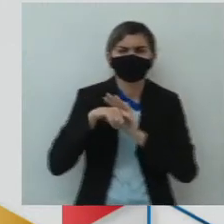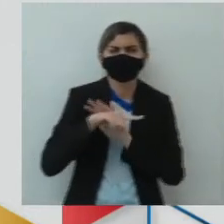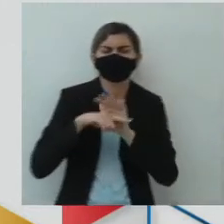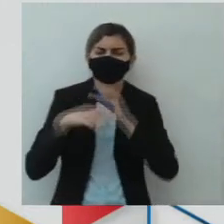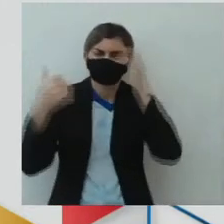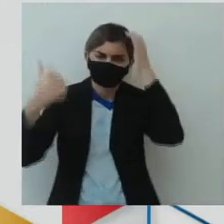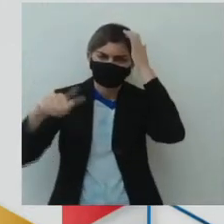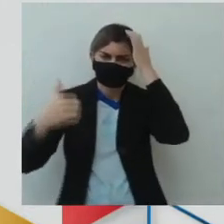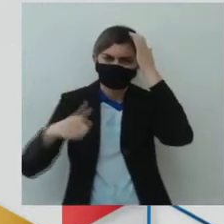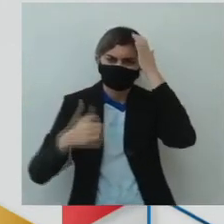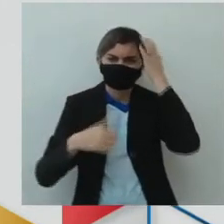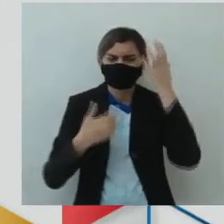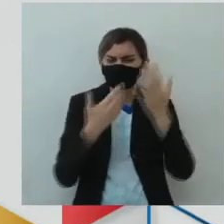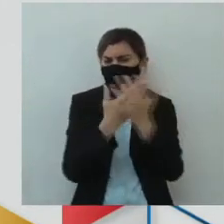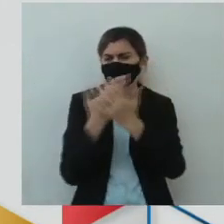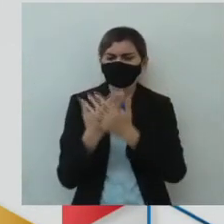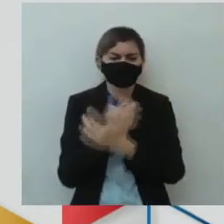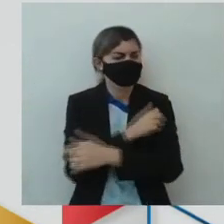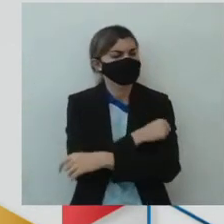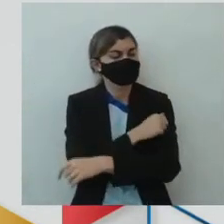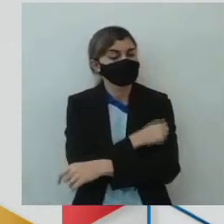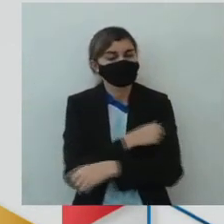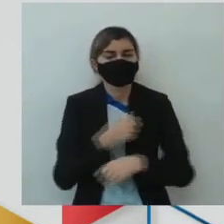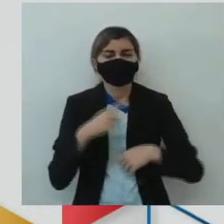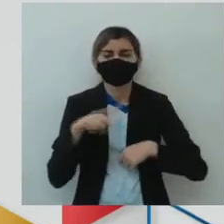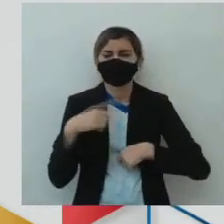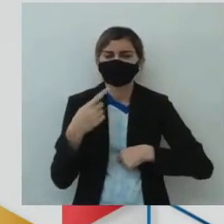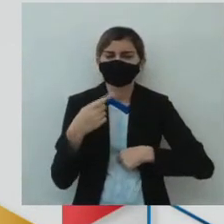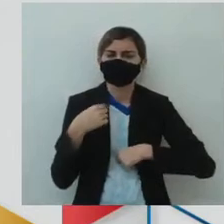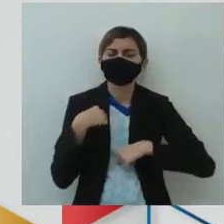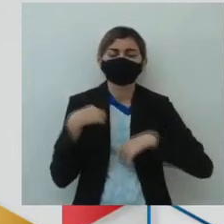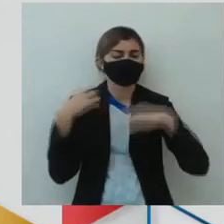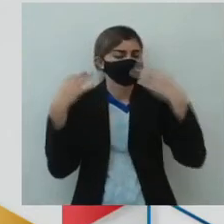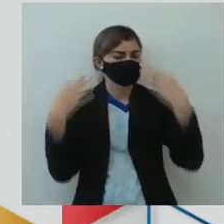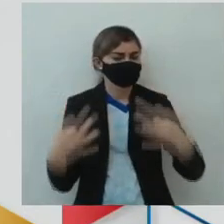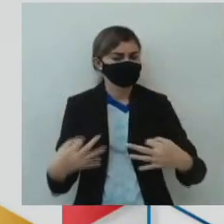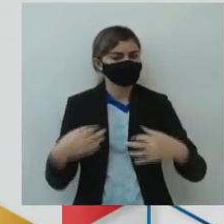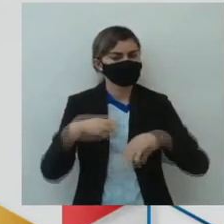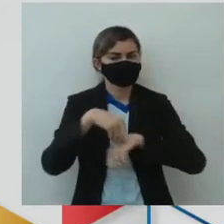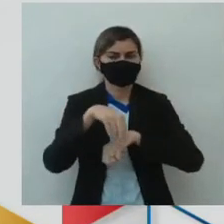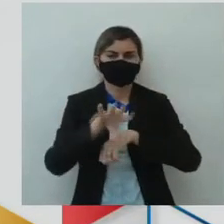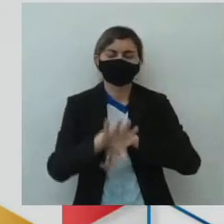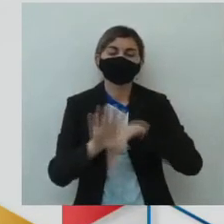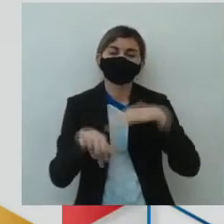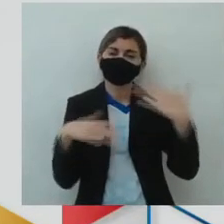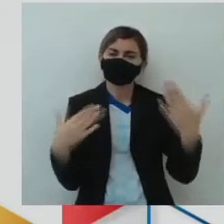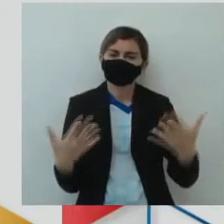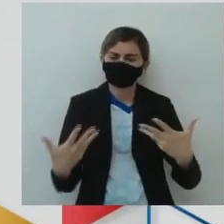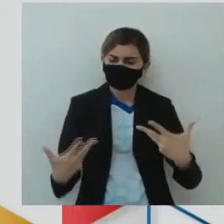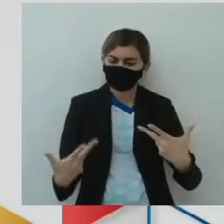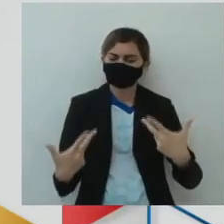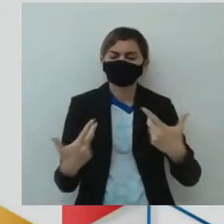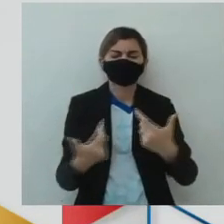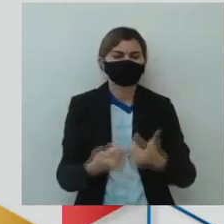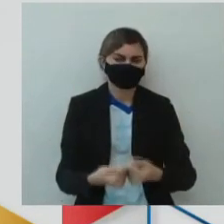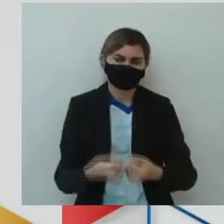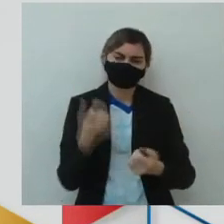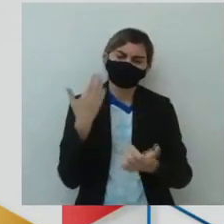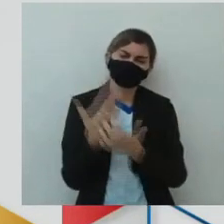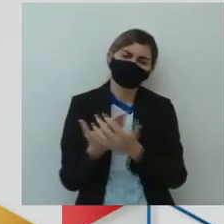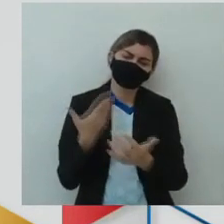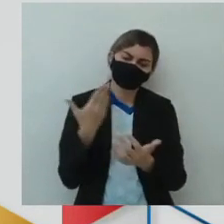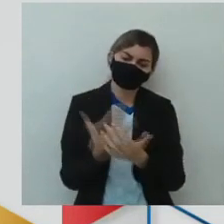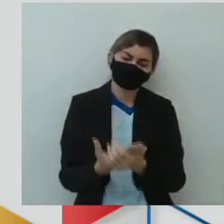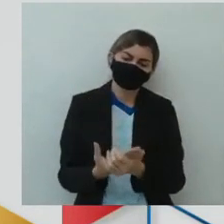monitorando o estudante para terminar exatamente Quais as habilidades de